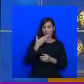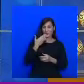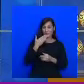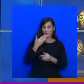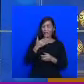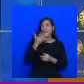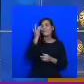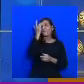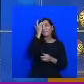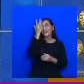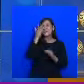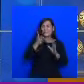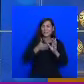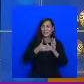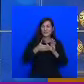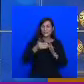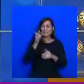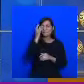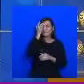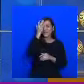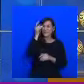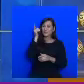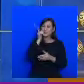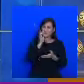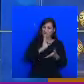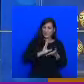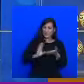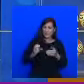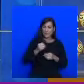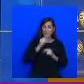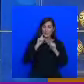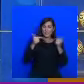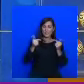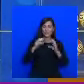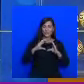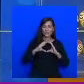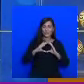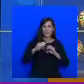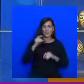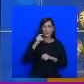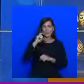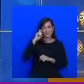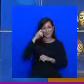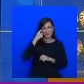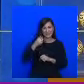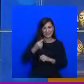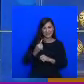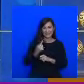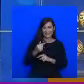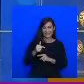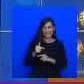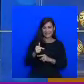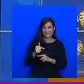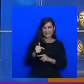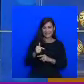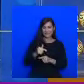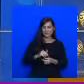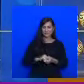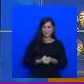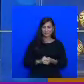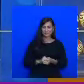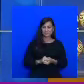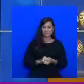Fácil. Fácil de jogar, fácil de ganhar. Boa sorte. Bola preta, número 17. Preta,